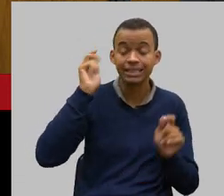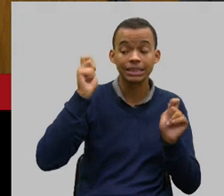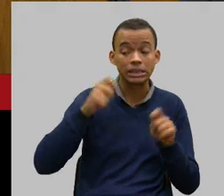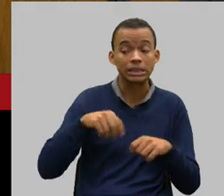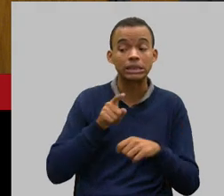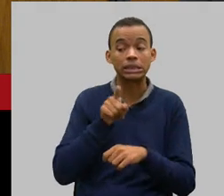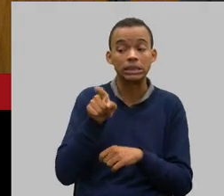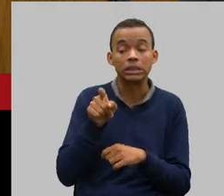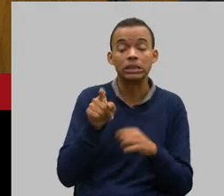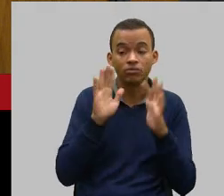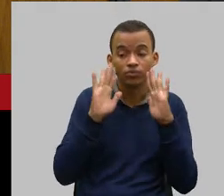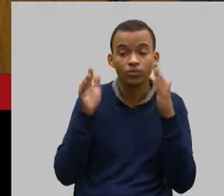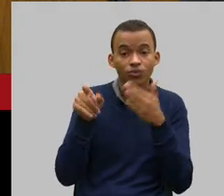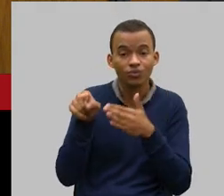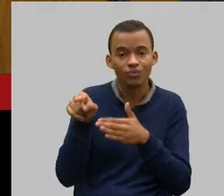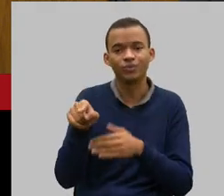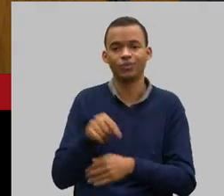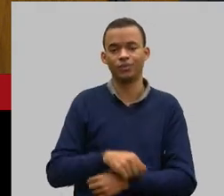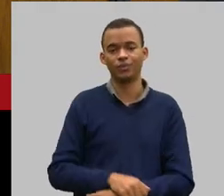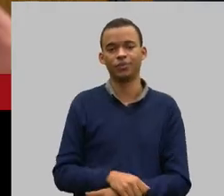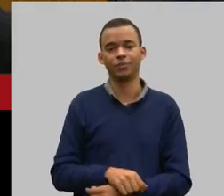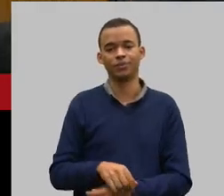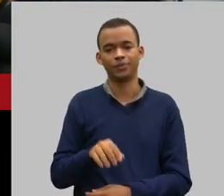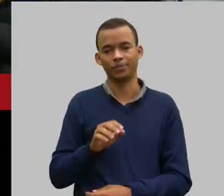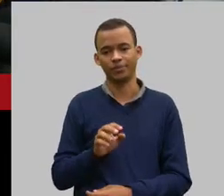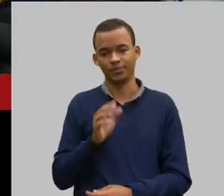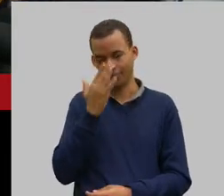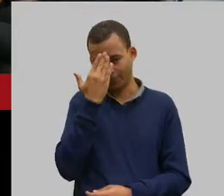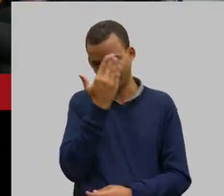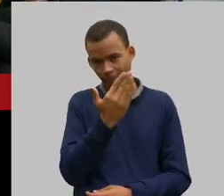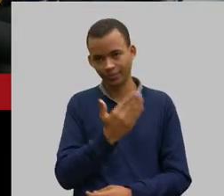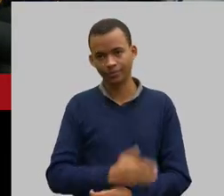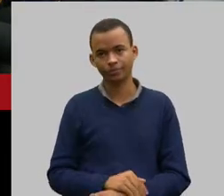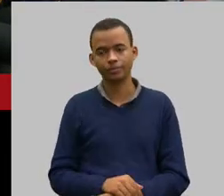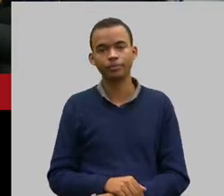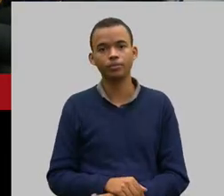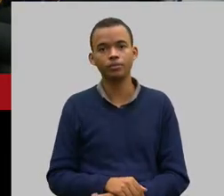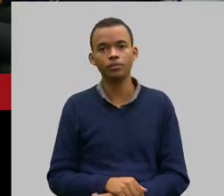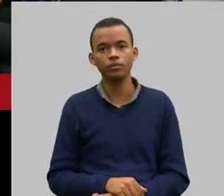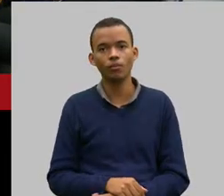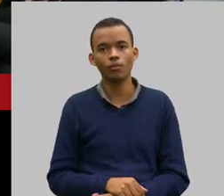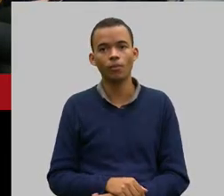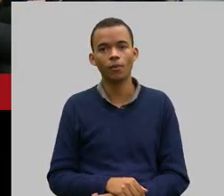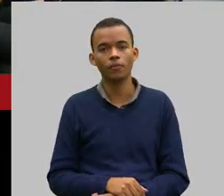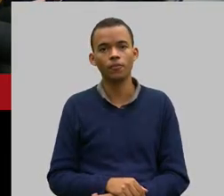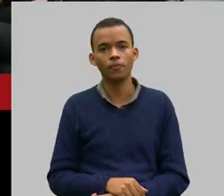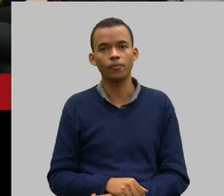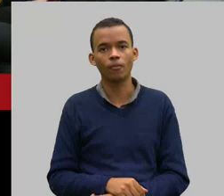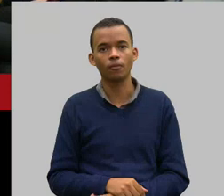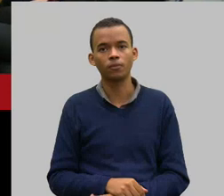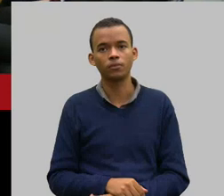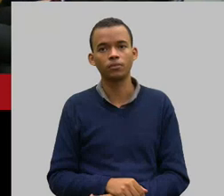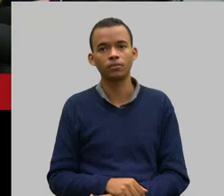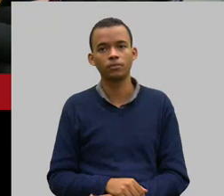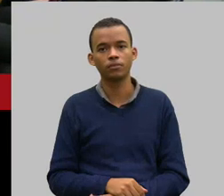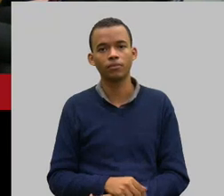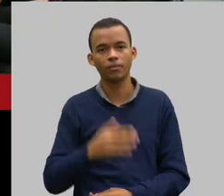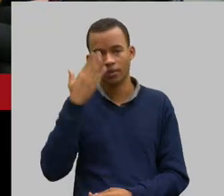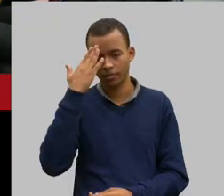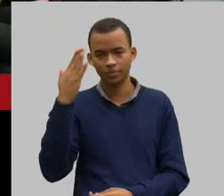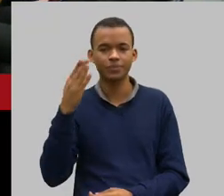cada vez mais pela nossa região obrigado muito obrigado Deputado Adriano Avarenga experiente